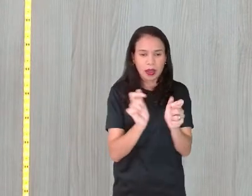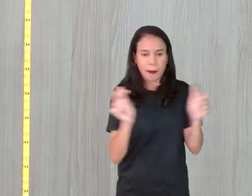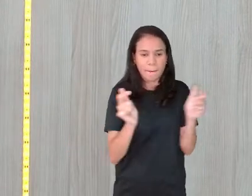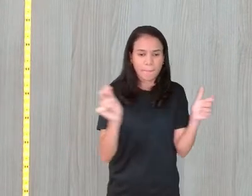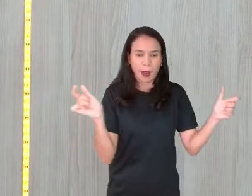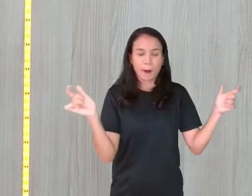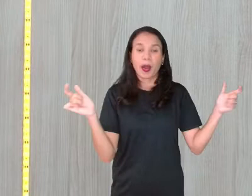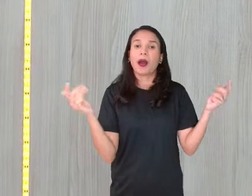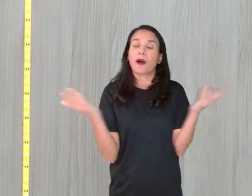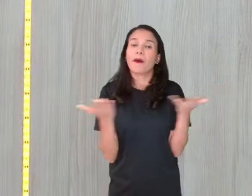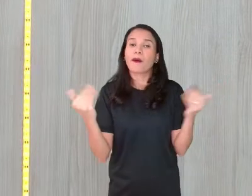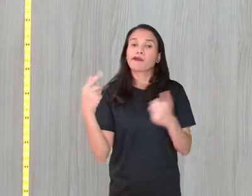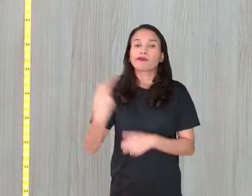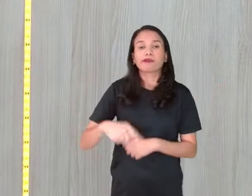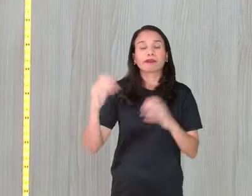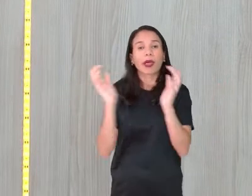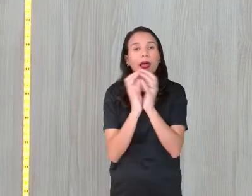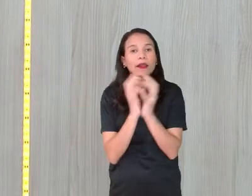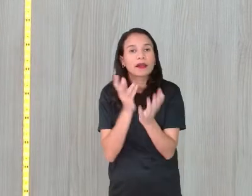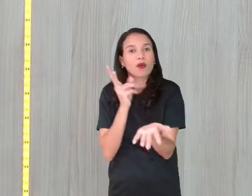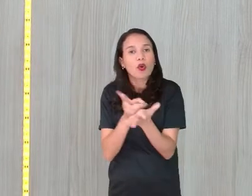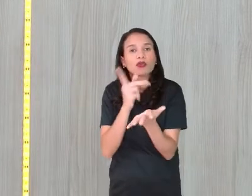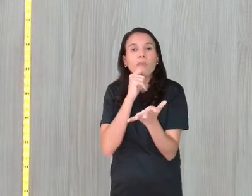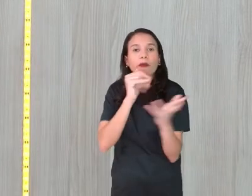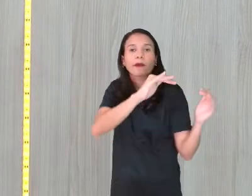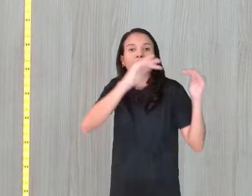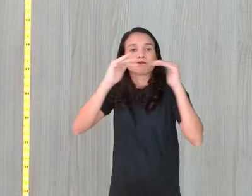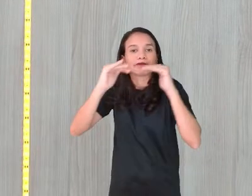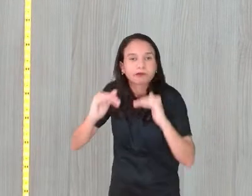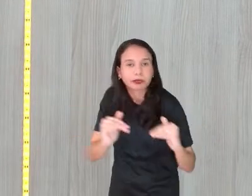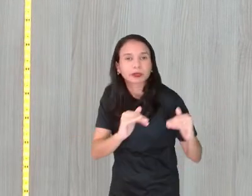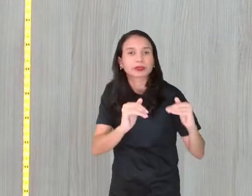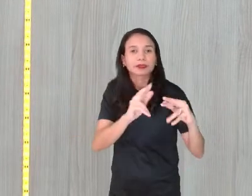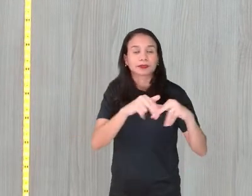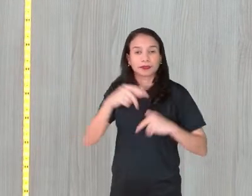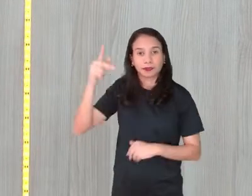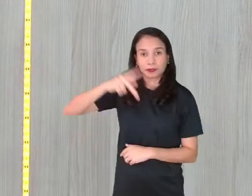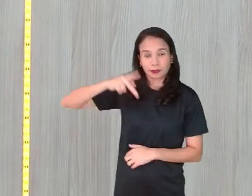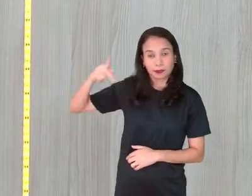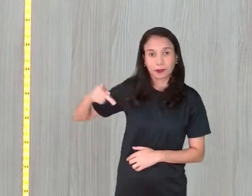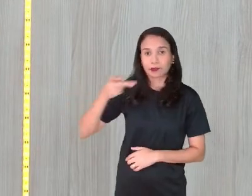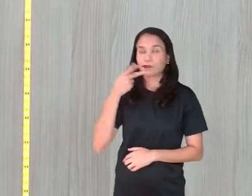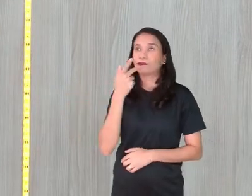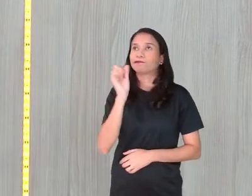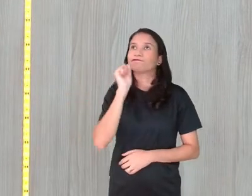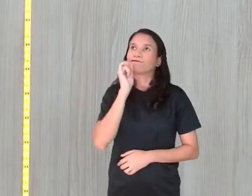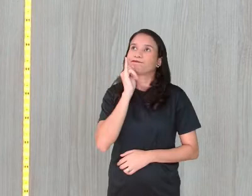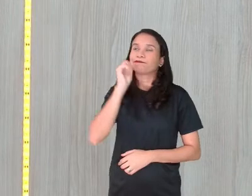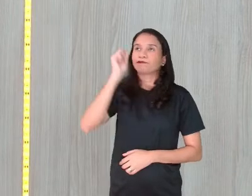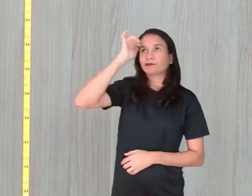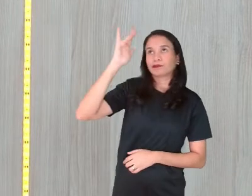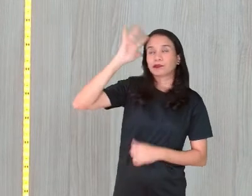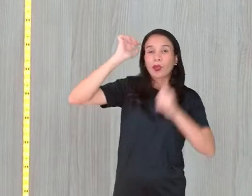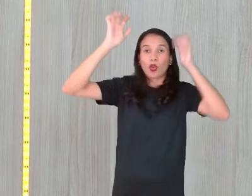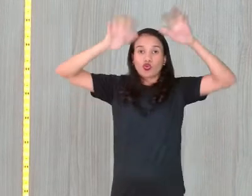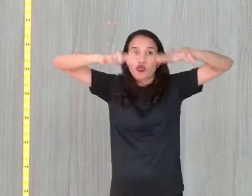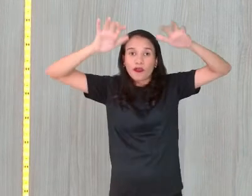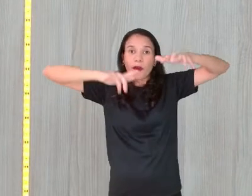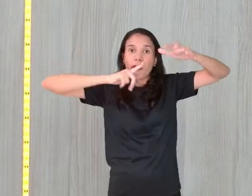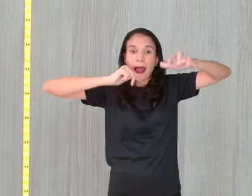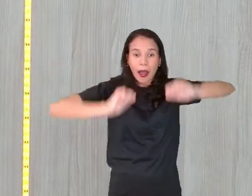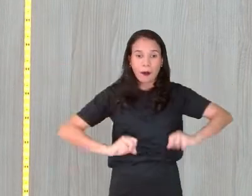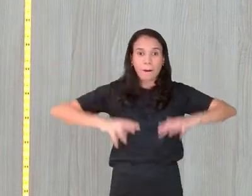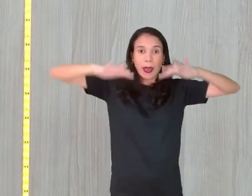cidade. Então, hoje o Recife continua abaixo do nível do mar. E aí, como o professor coloca, imagine, chuva, maré alta e